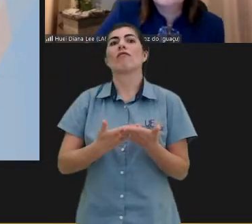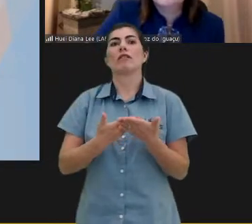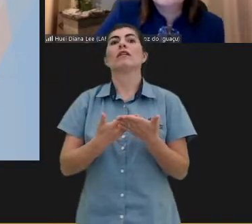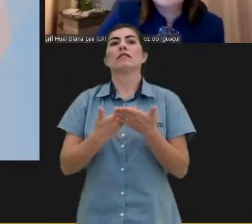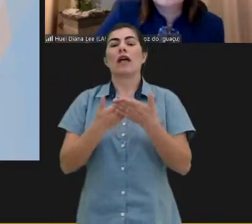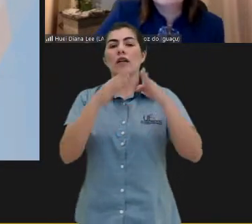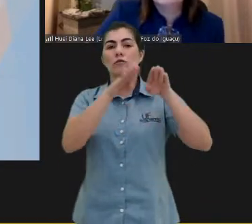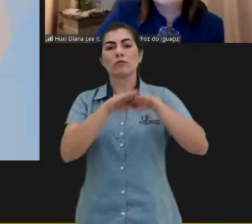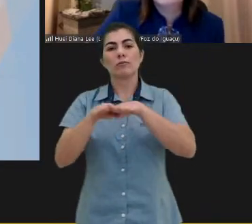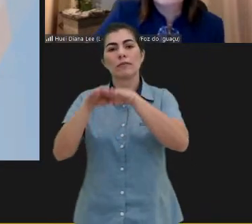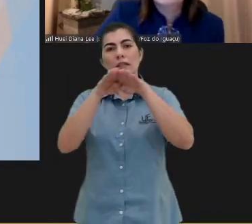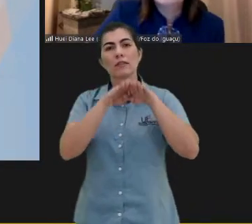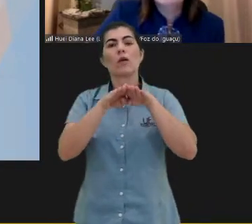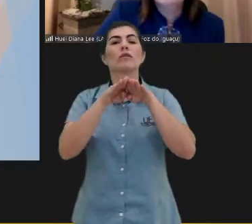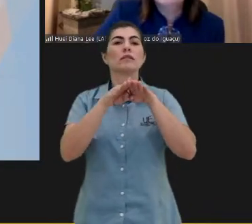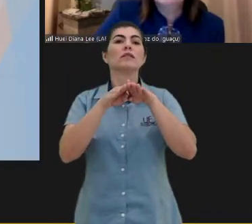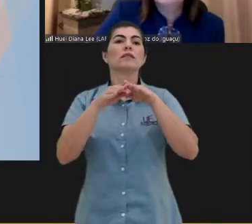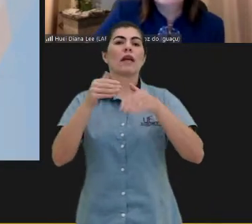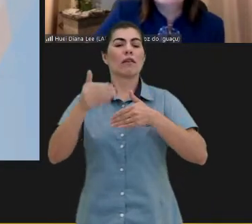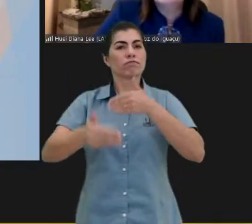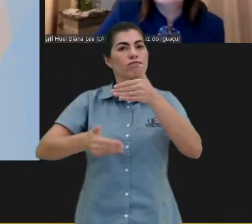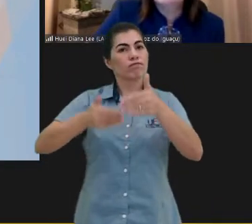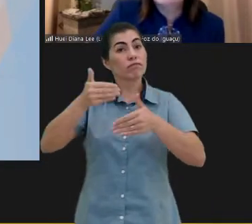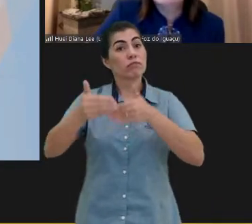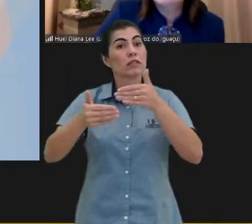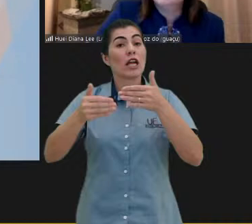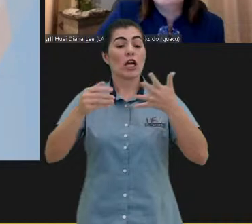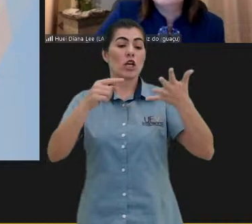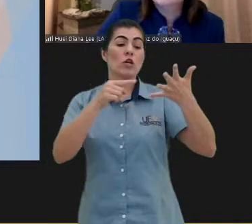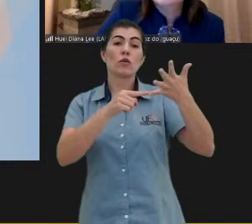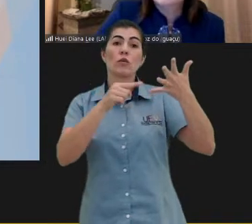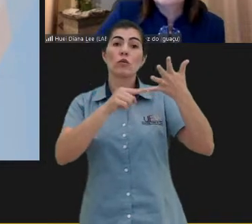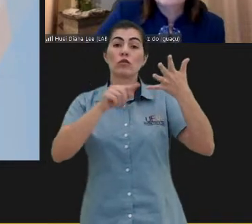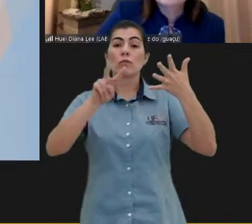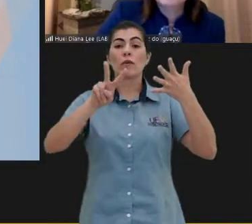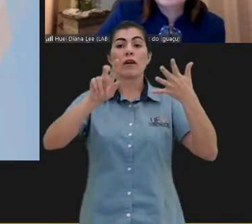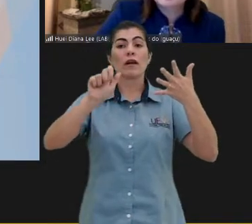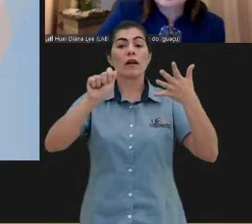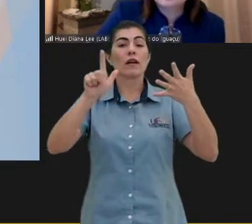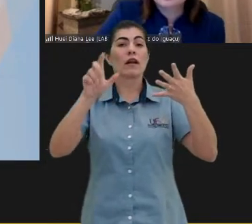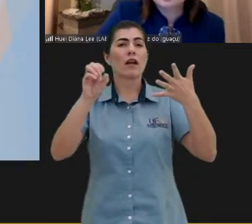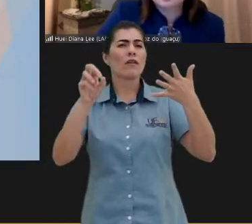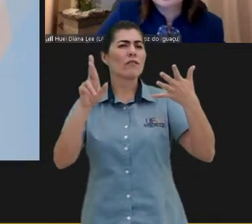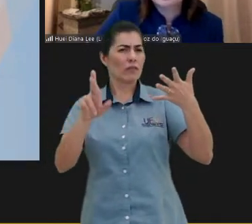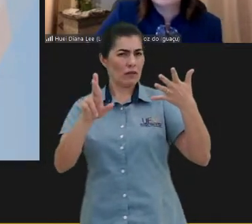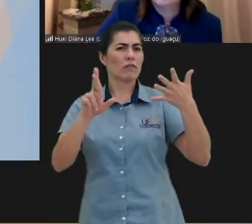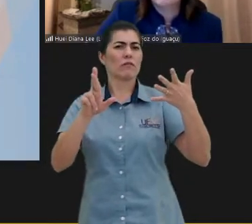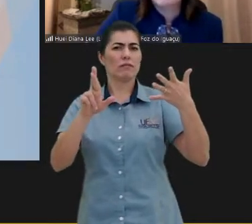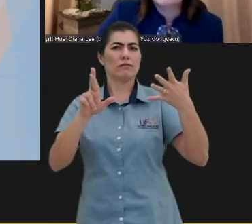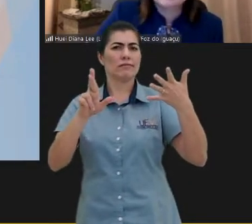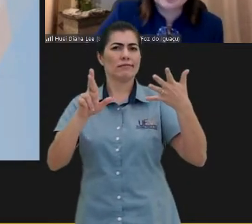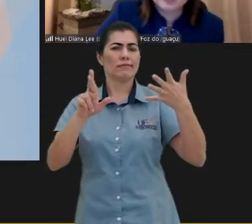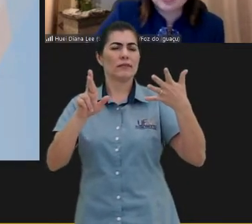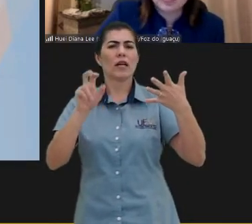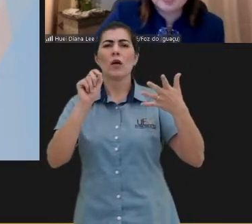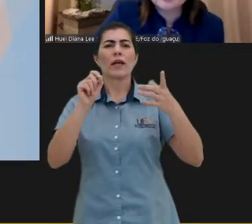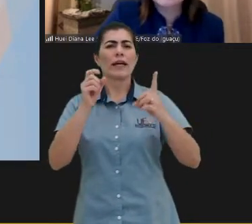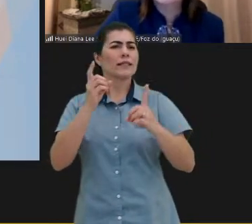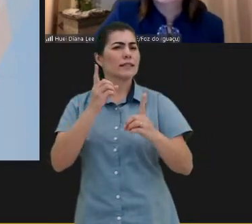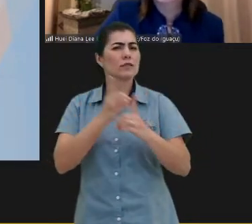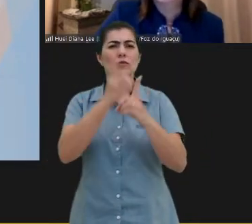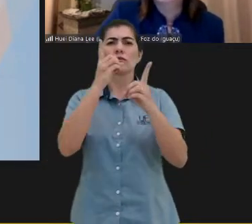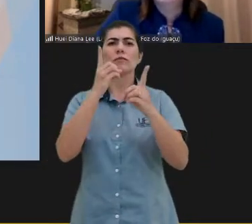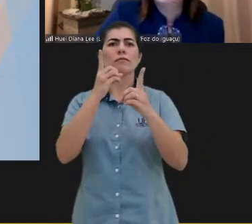que são extraídos. E o último V se refere a valor. Quer dizer, esse processo de descoberta de